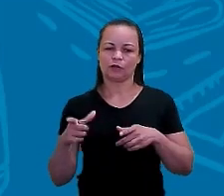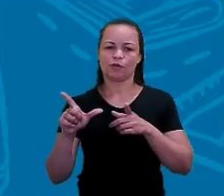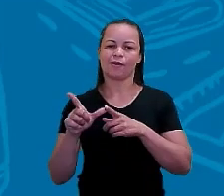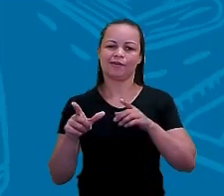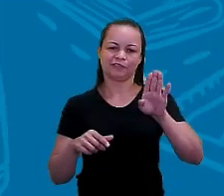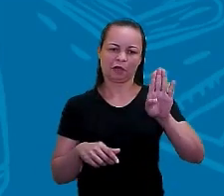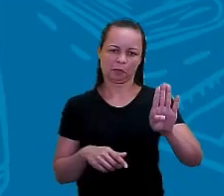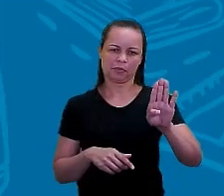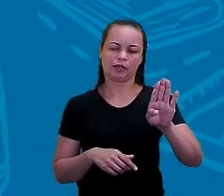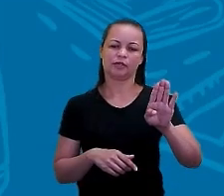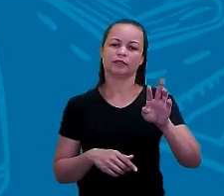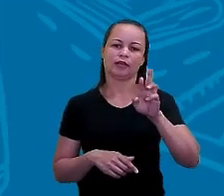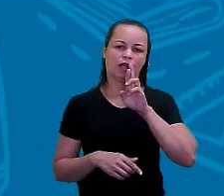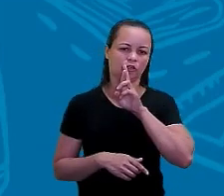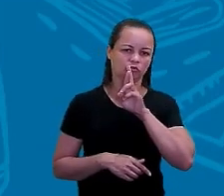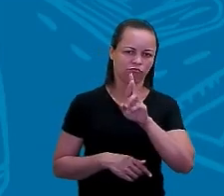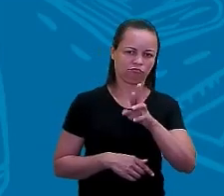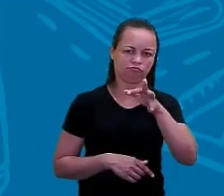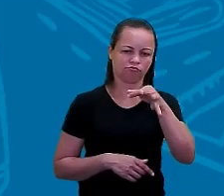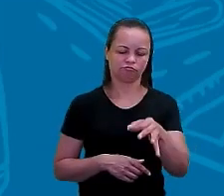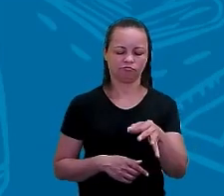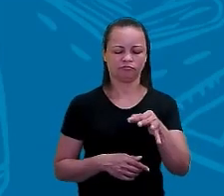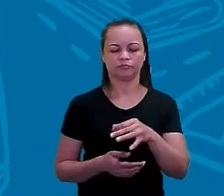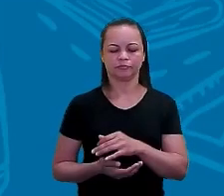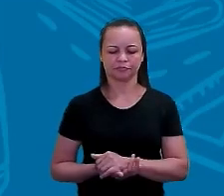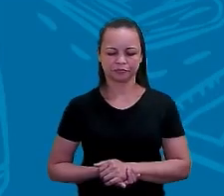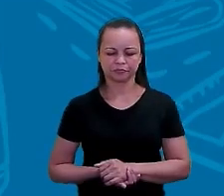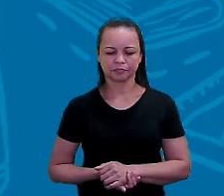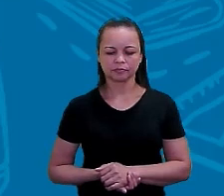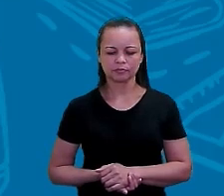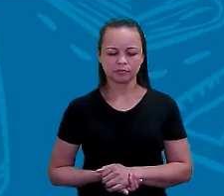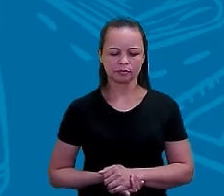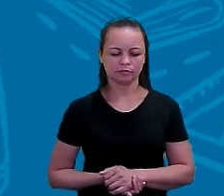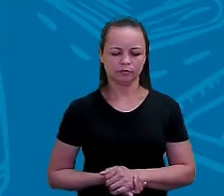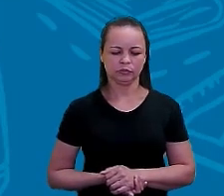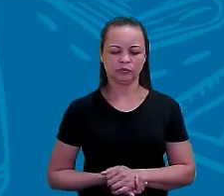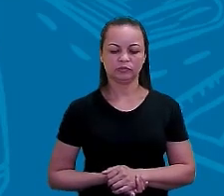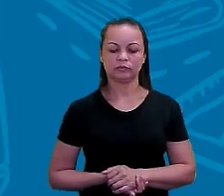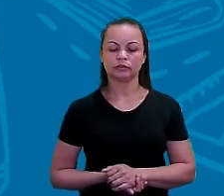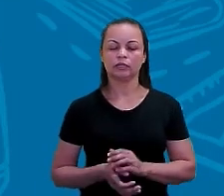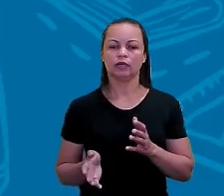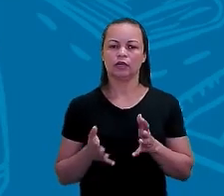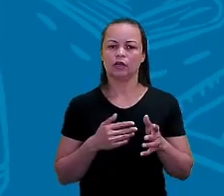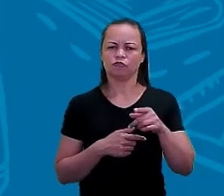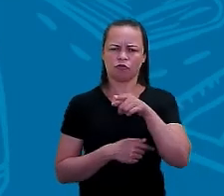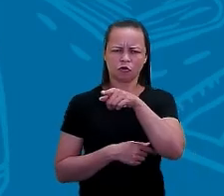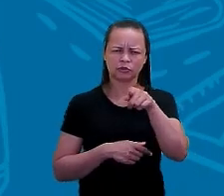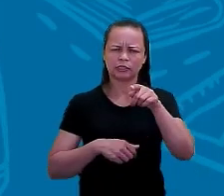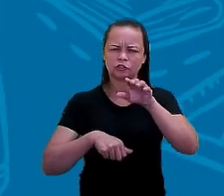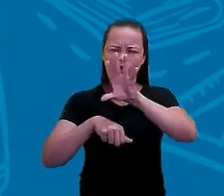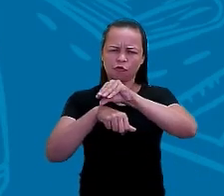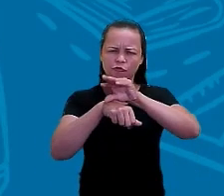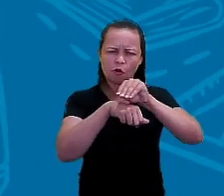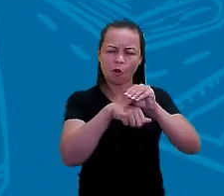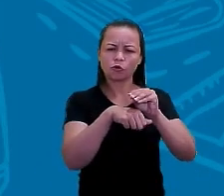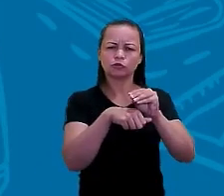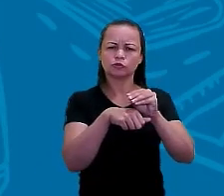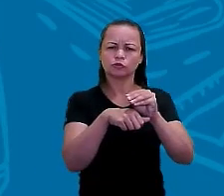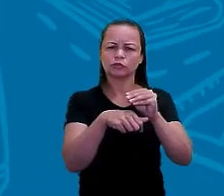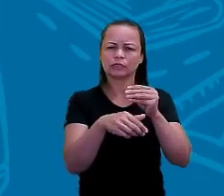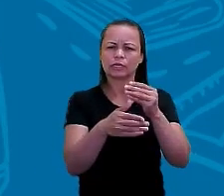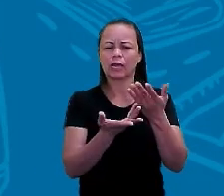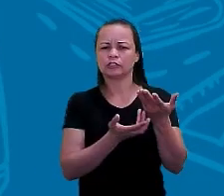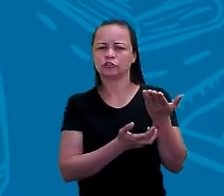of interesting photos on your last vacation? Yes, I did. Ou seja, você tirou fotos interessantes nas suas últimas